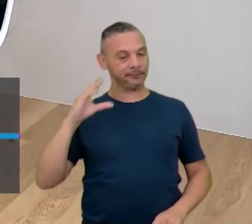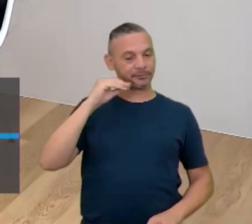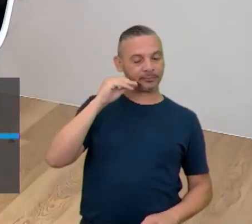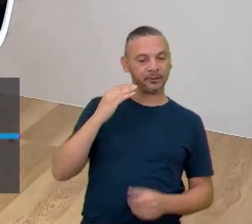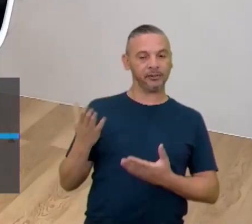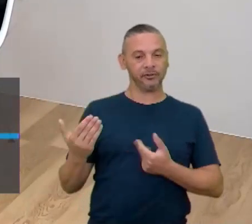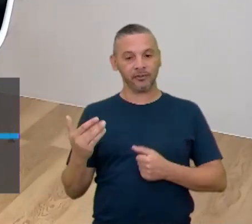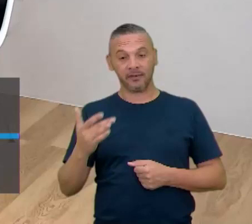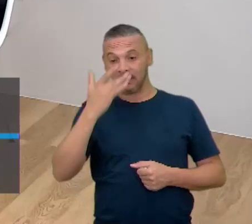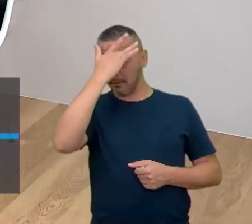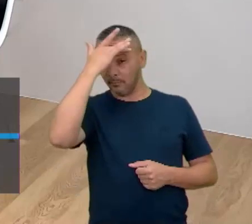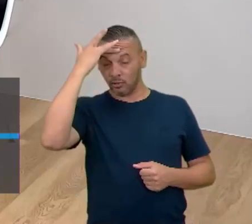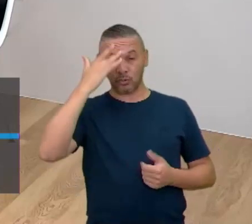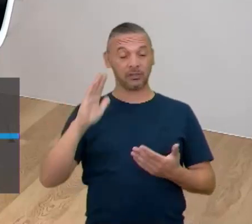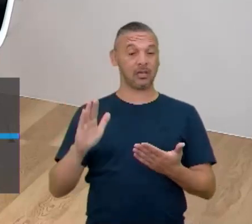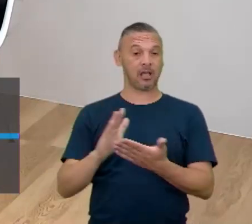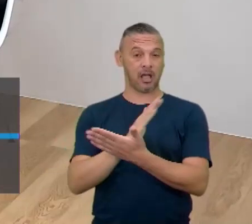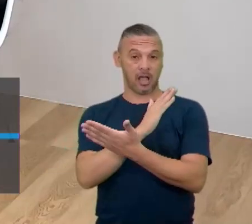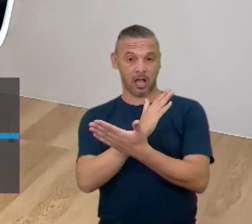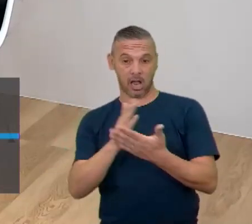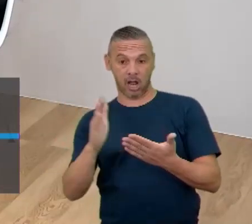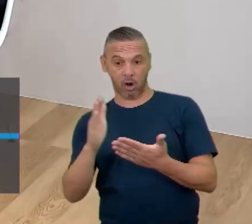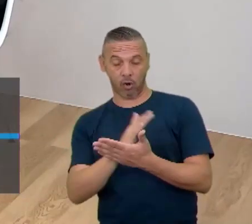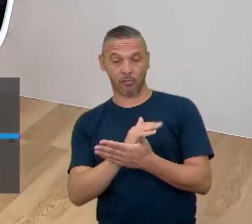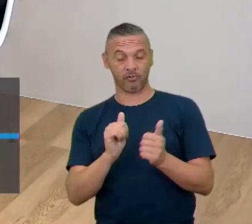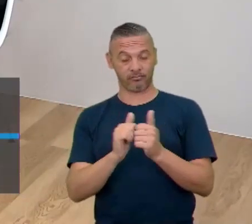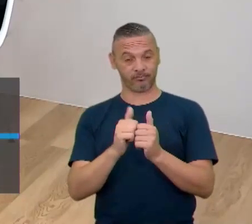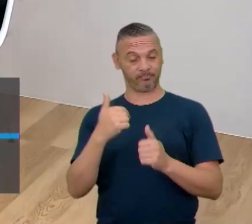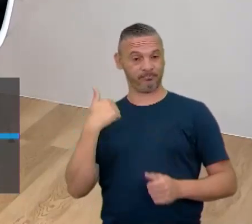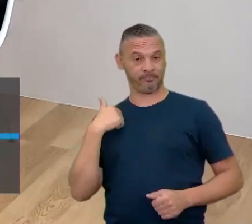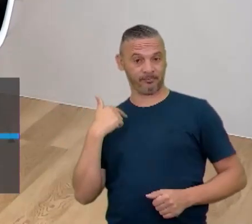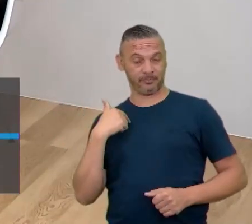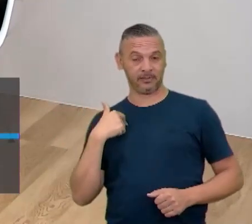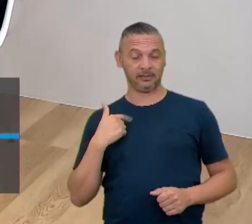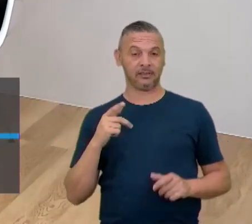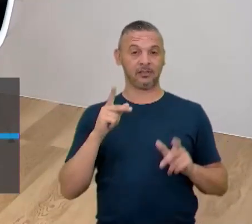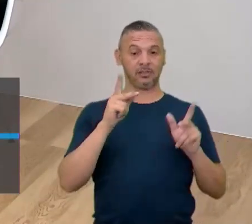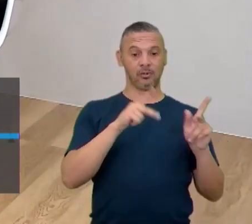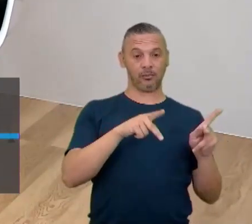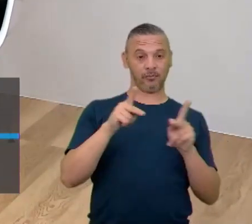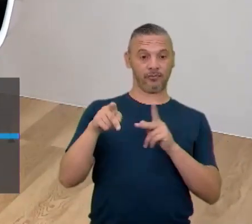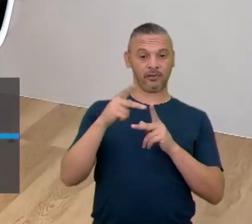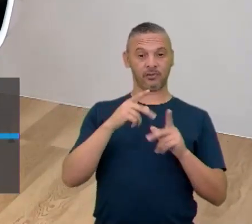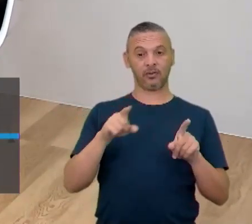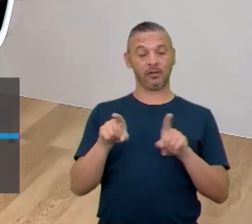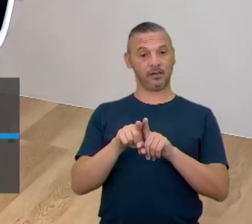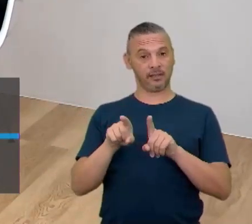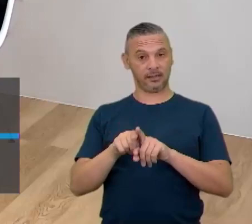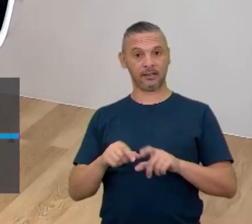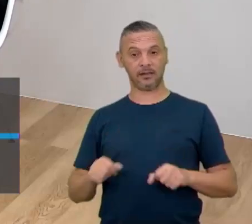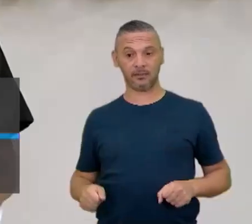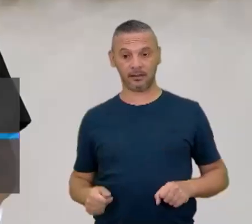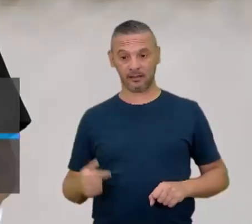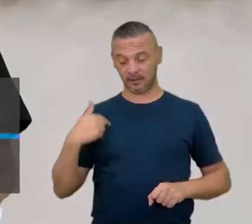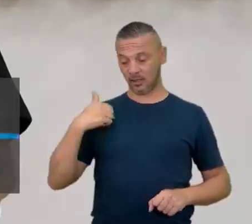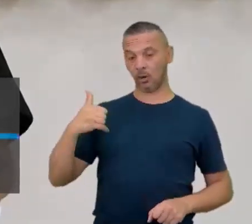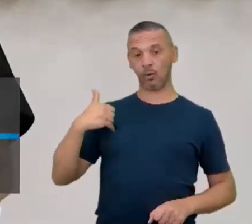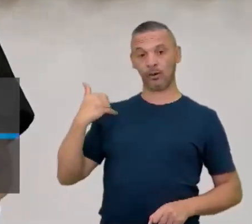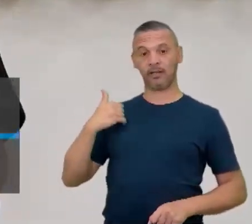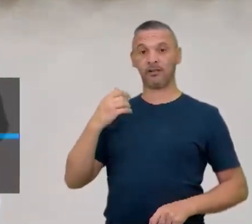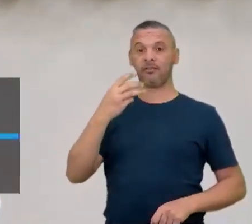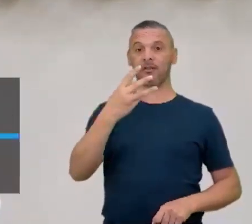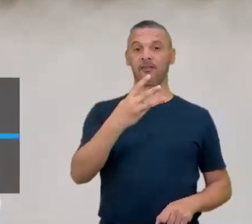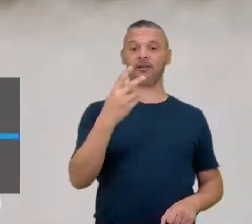acho que algumas pessoas que têm algo próximo da minha idade, professores, por exemplo... Conta a sua idade, conta a sua idade. Eu tenho 32